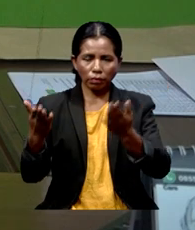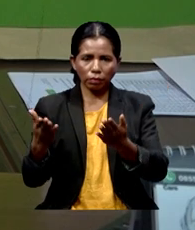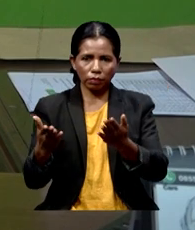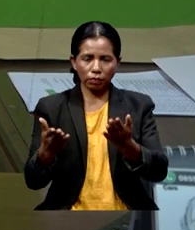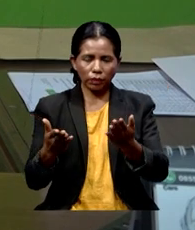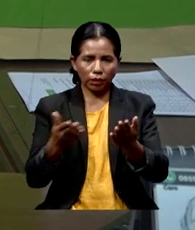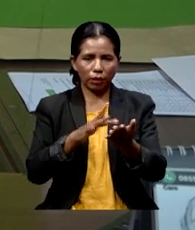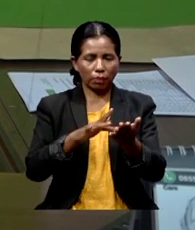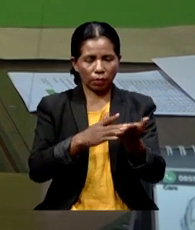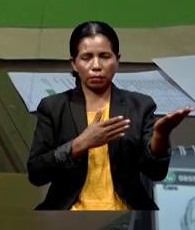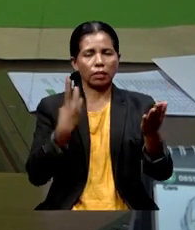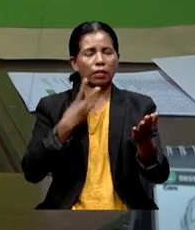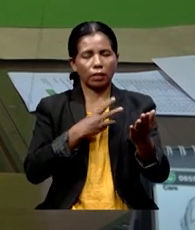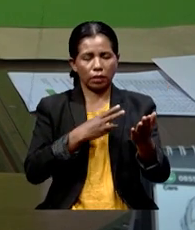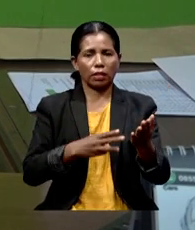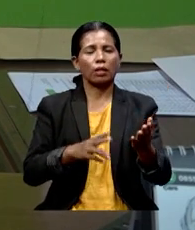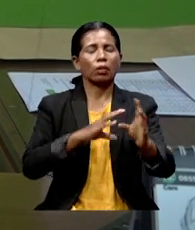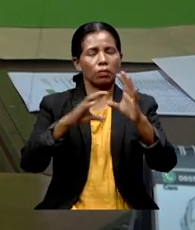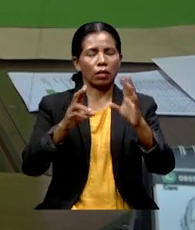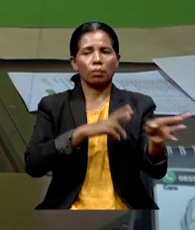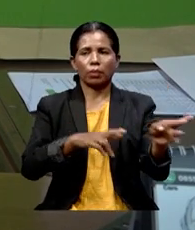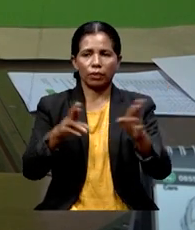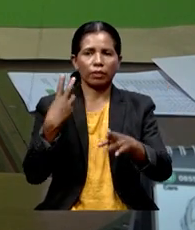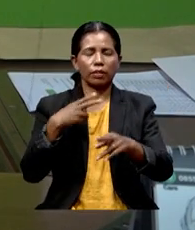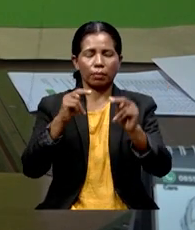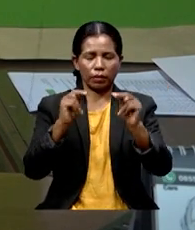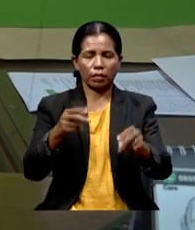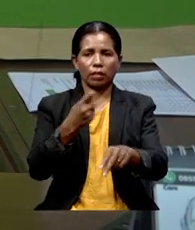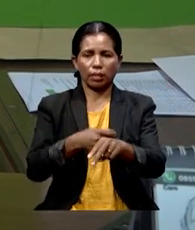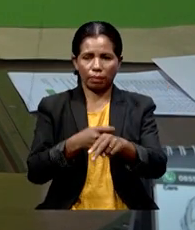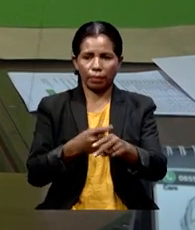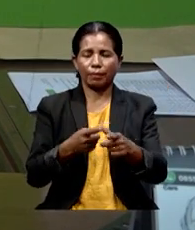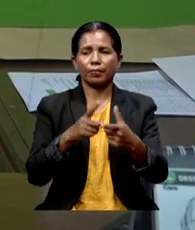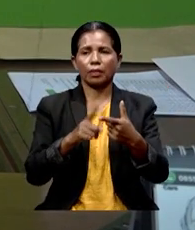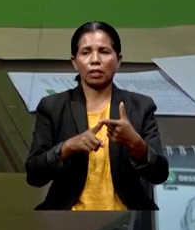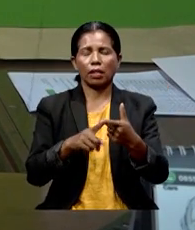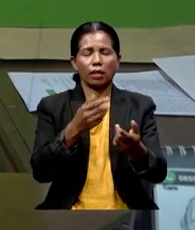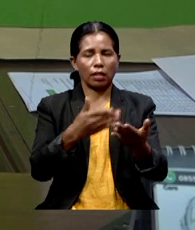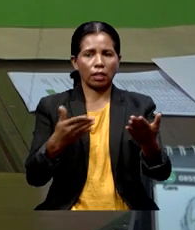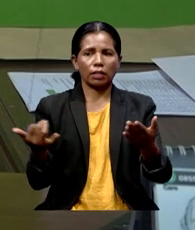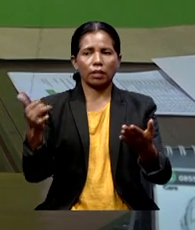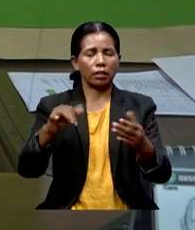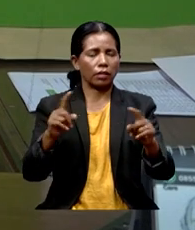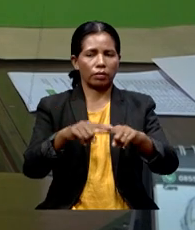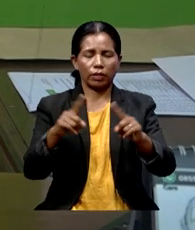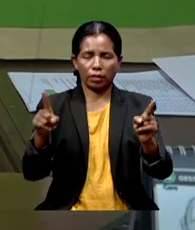ita contacto e pronto ela, mas ita tem ser precisa tempo. Depois reagente né,